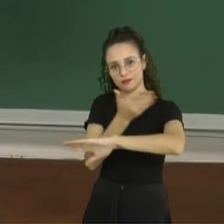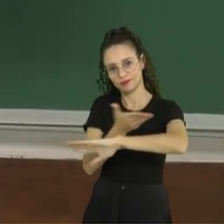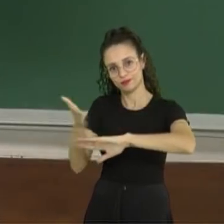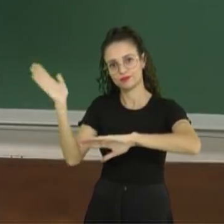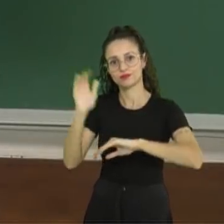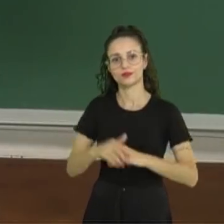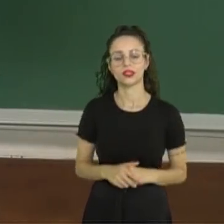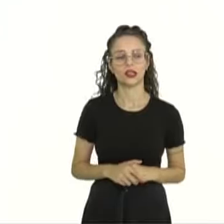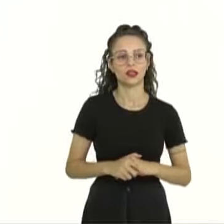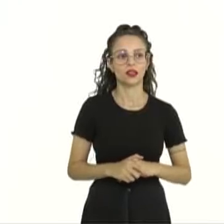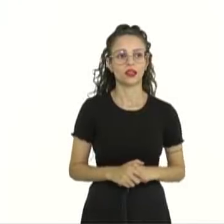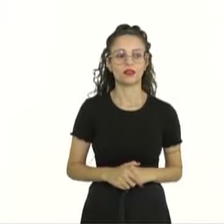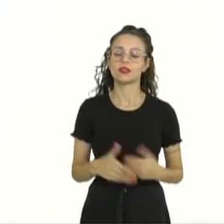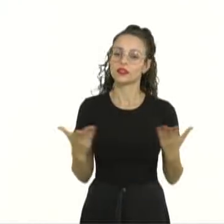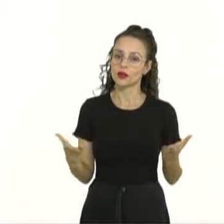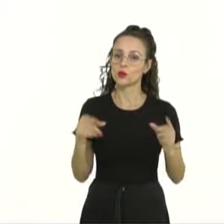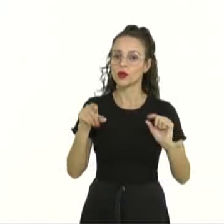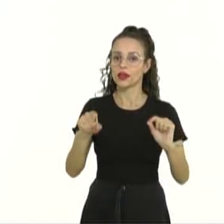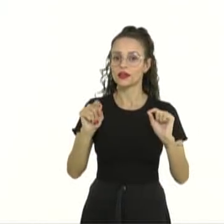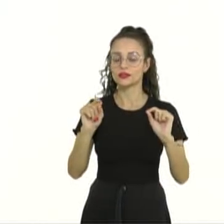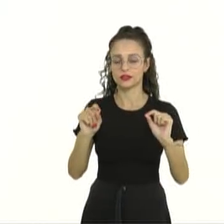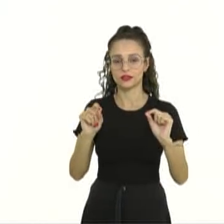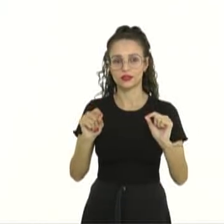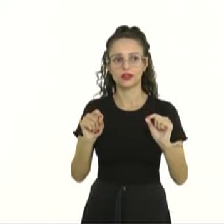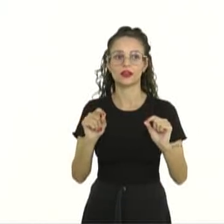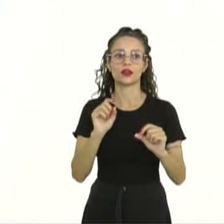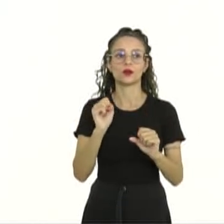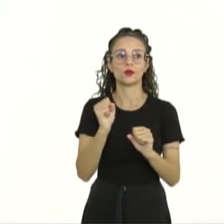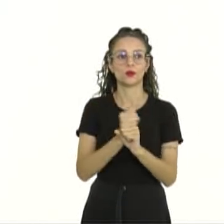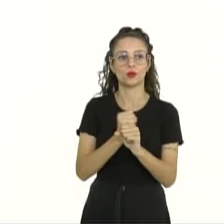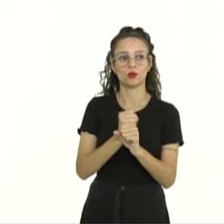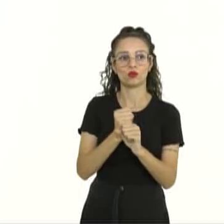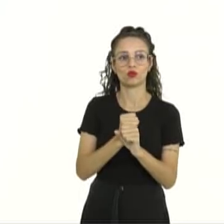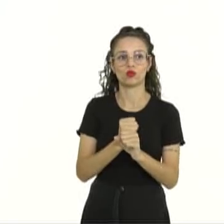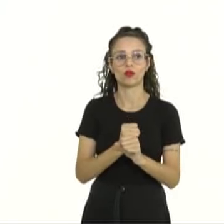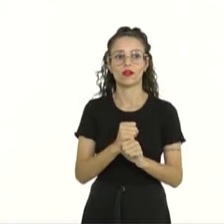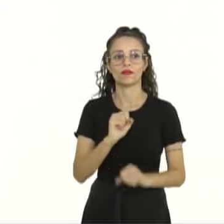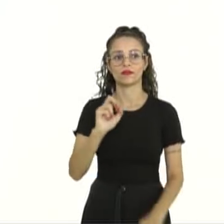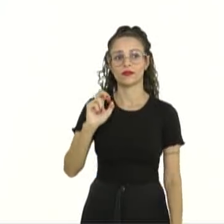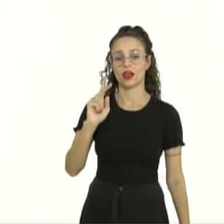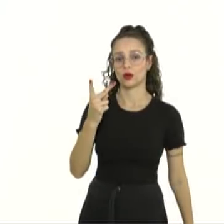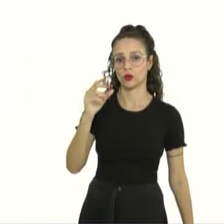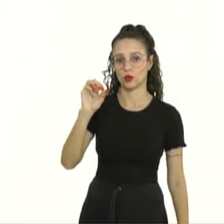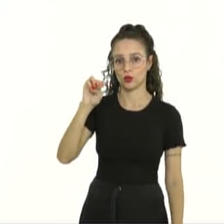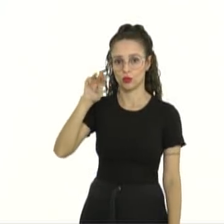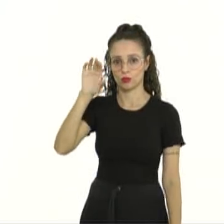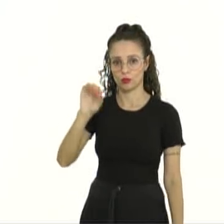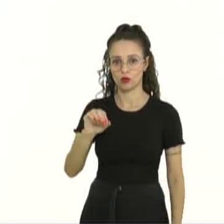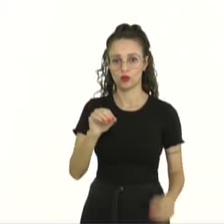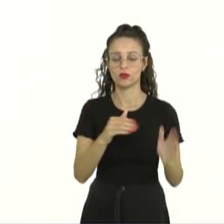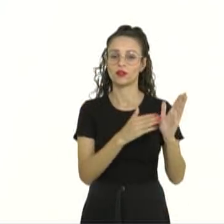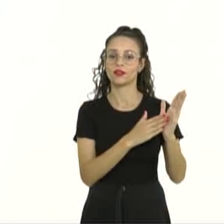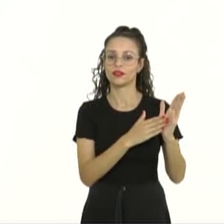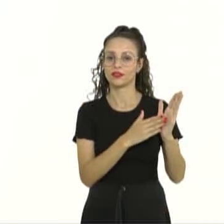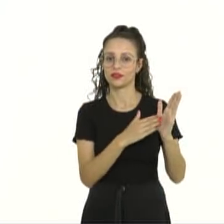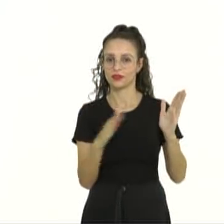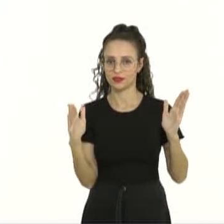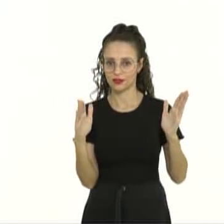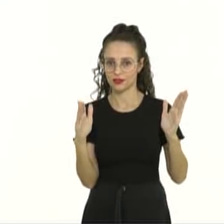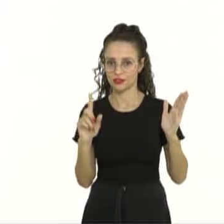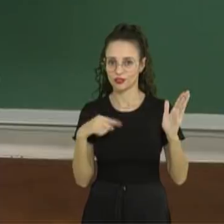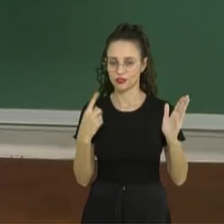Contemporânea. A pré-história pode ser considerada o período de maior tempo, vai da linha Homo, que é a nossa, nós somos uma linha, espécie